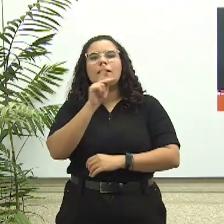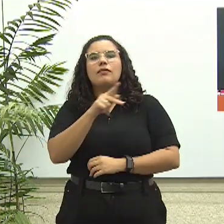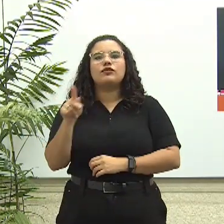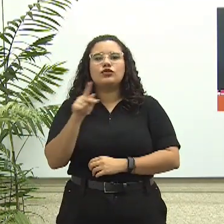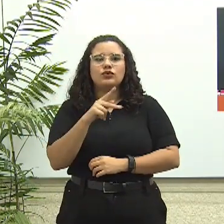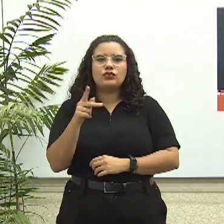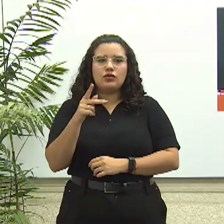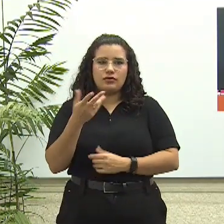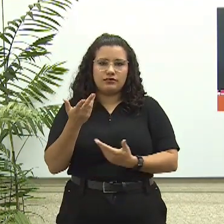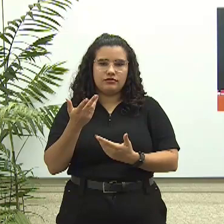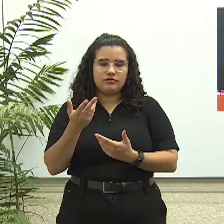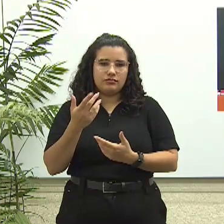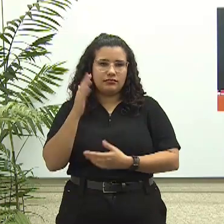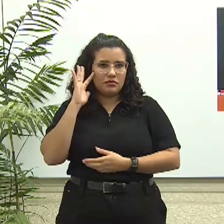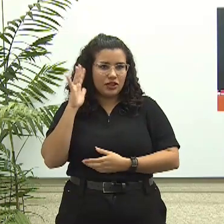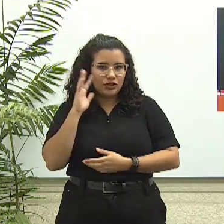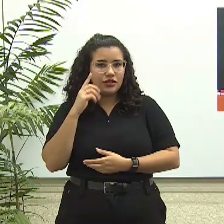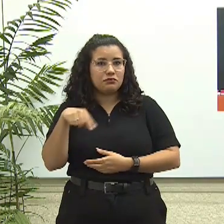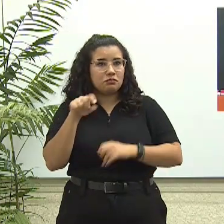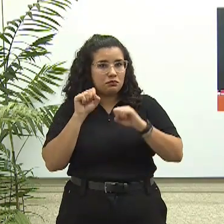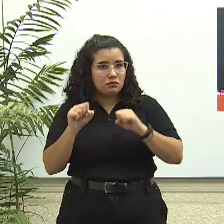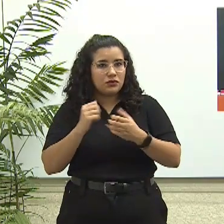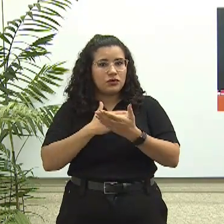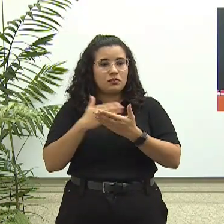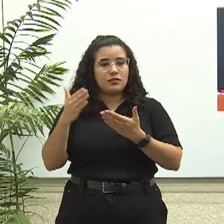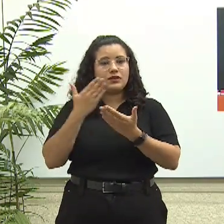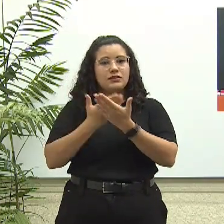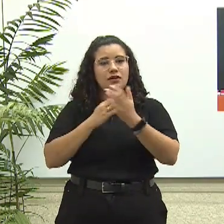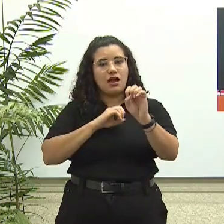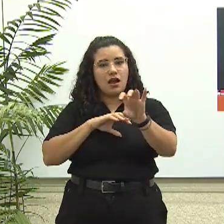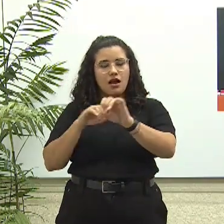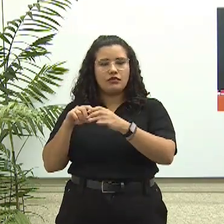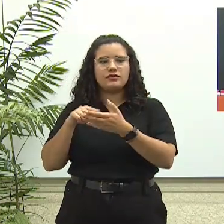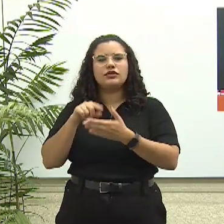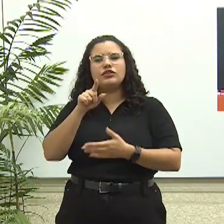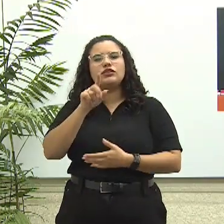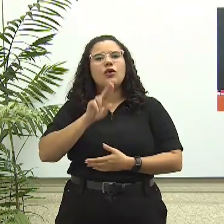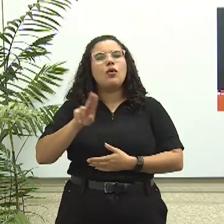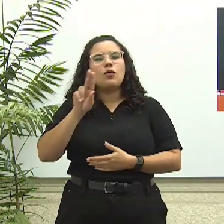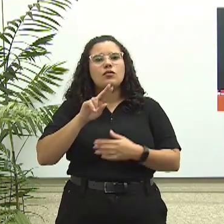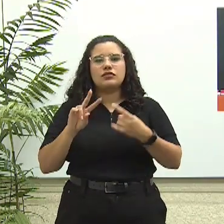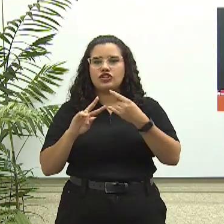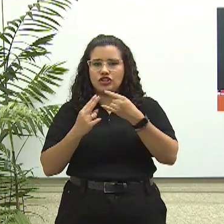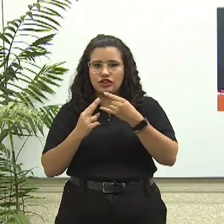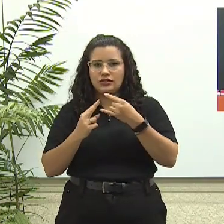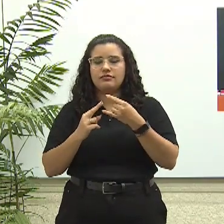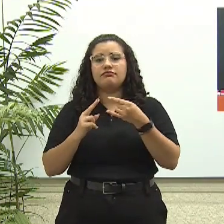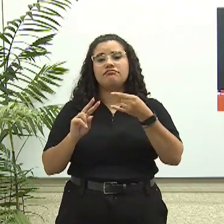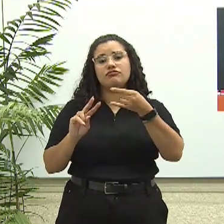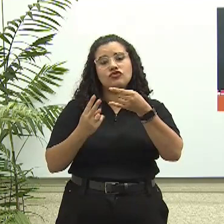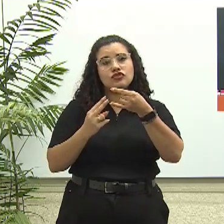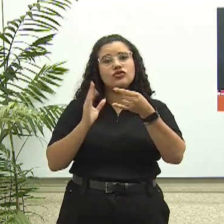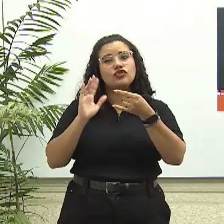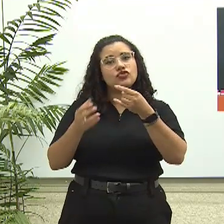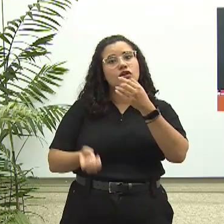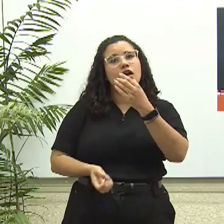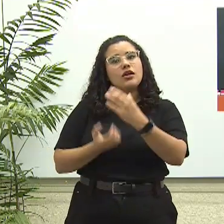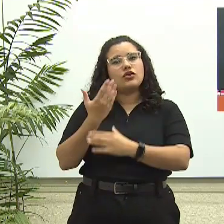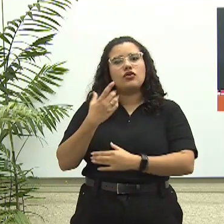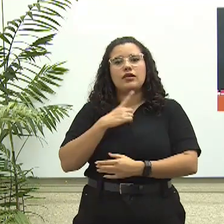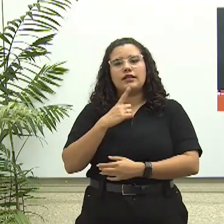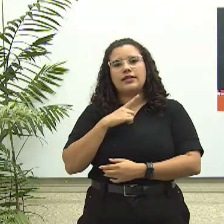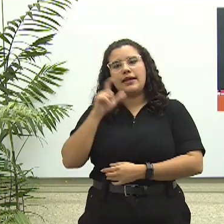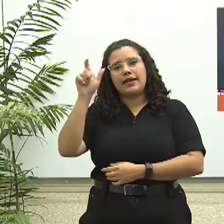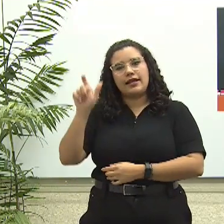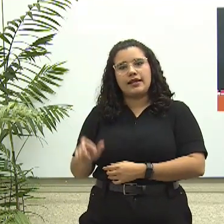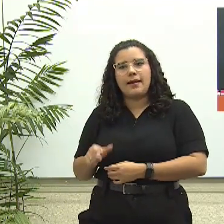Imagine você já pode dar aula usando aquilo o te quem usa teins a gente que usa teins o teins já tá desenvolvendo uma Persona